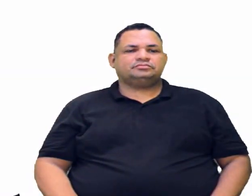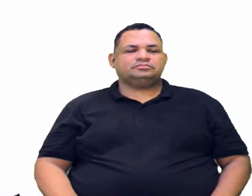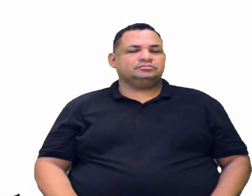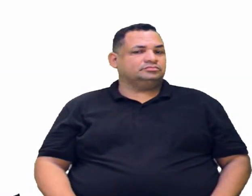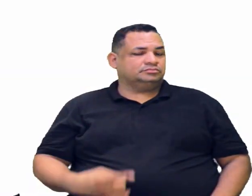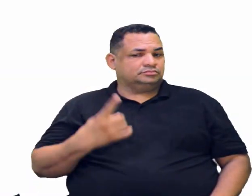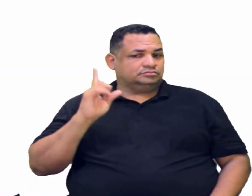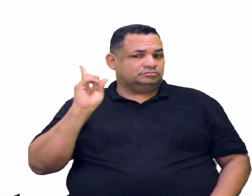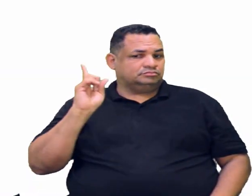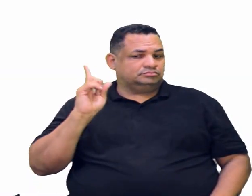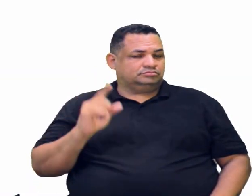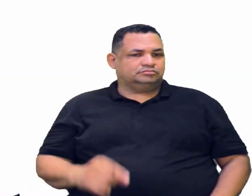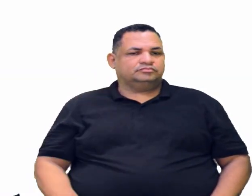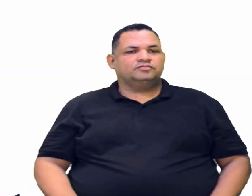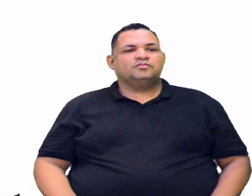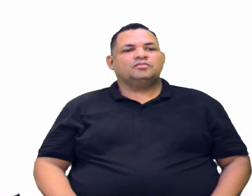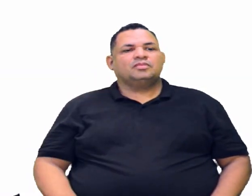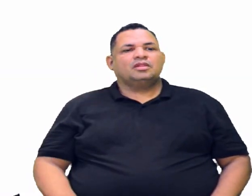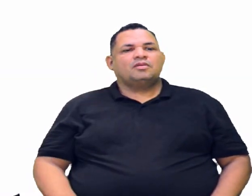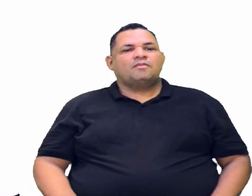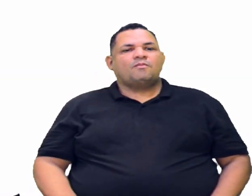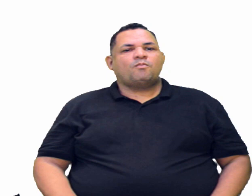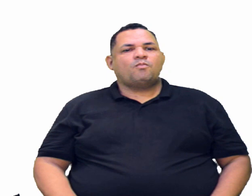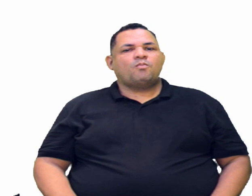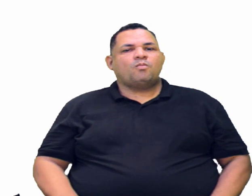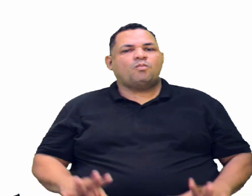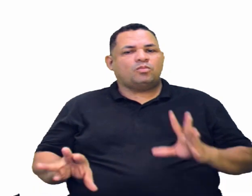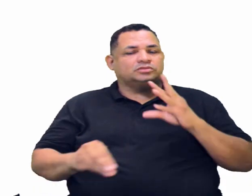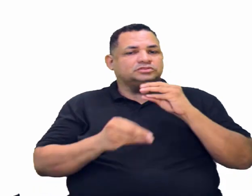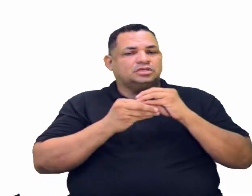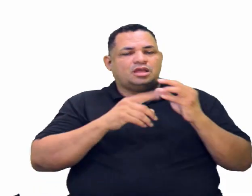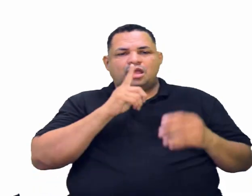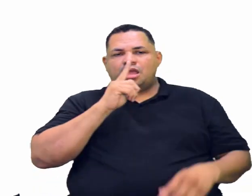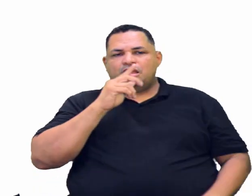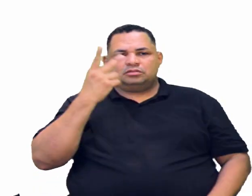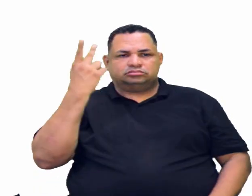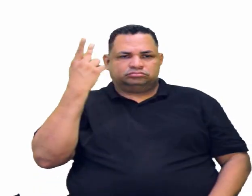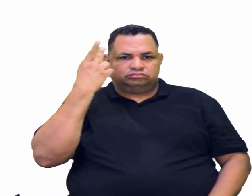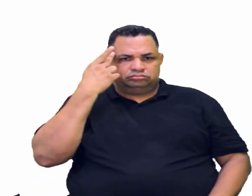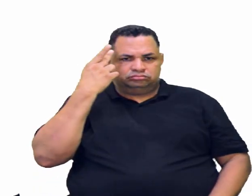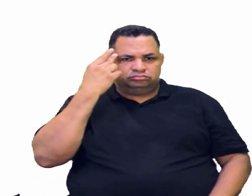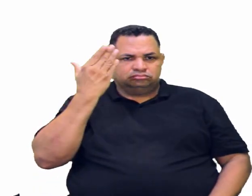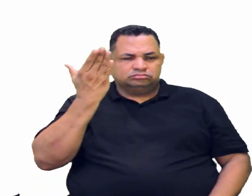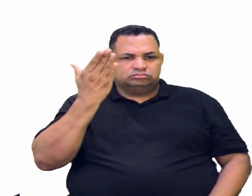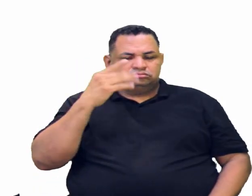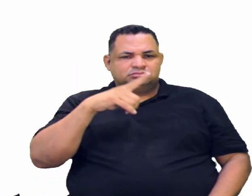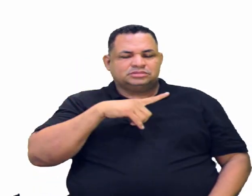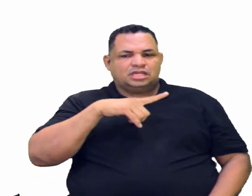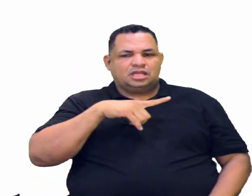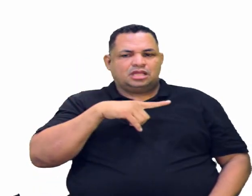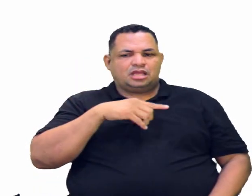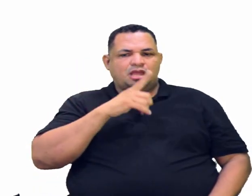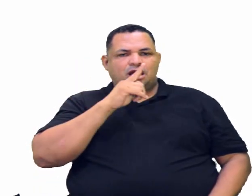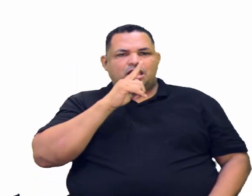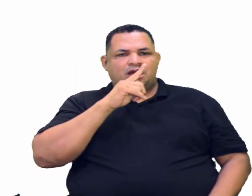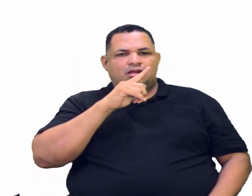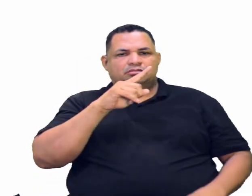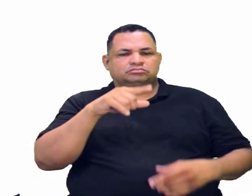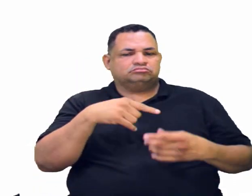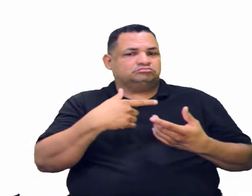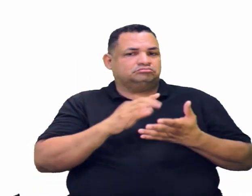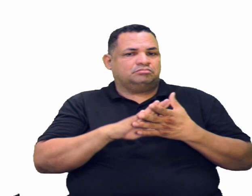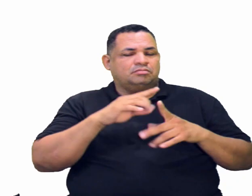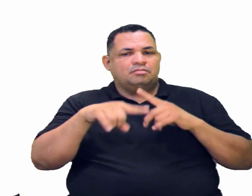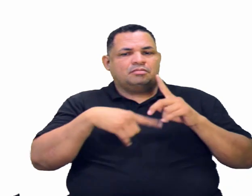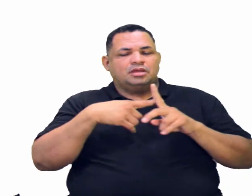olha só. Essa hidratação, naturalmente, se eu tiver só água e o alceno, ela não